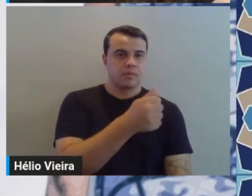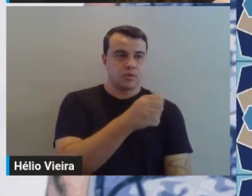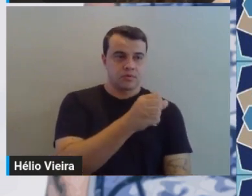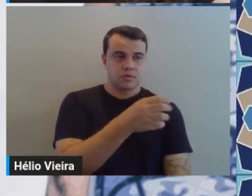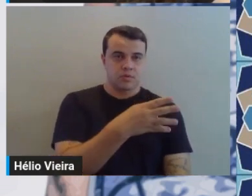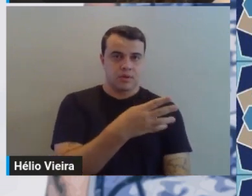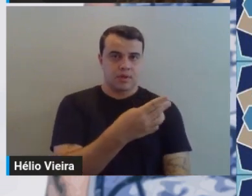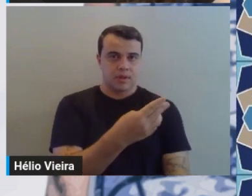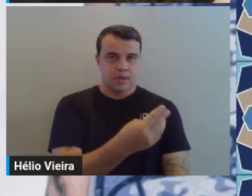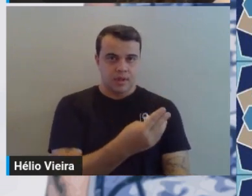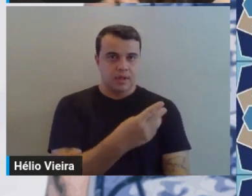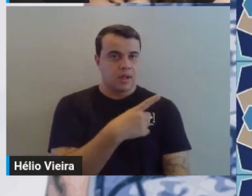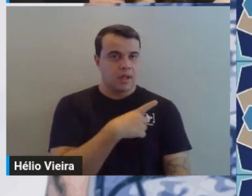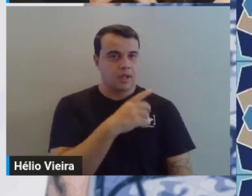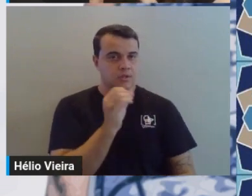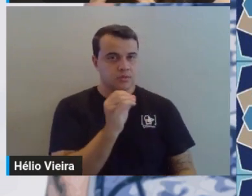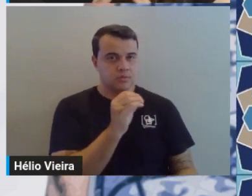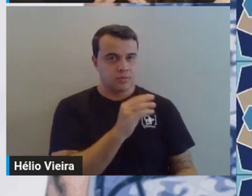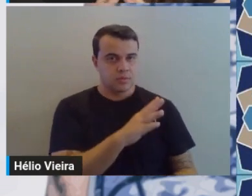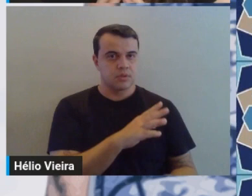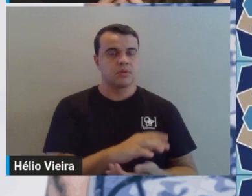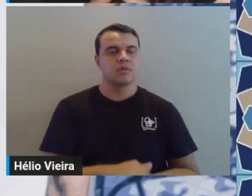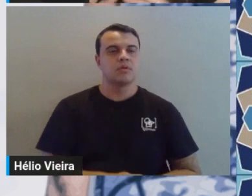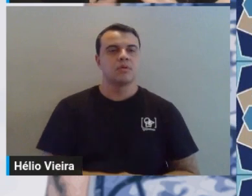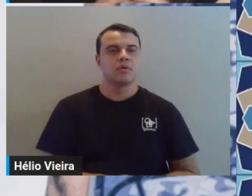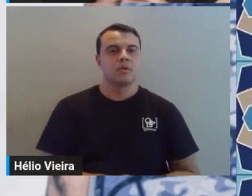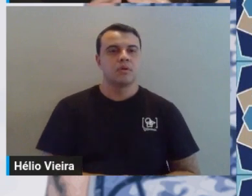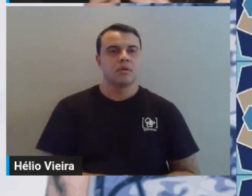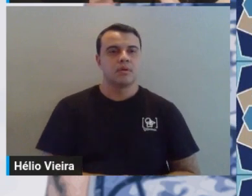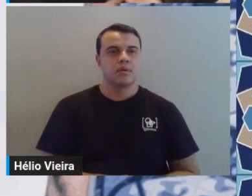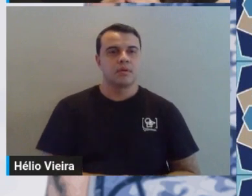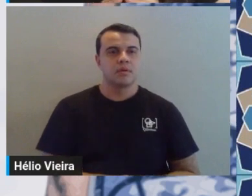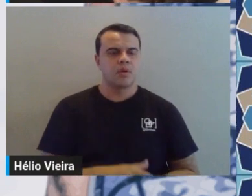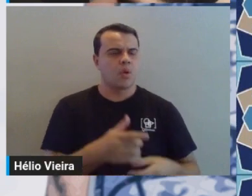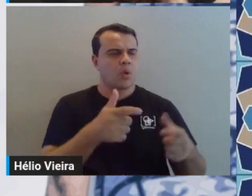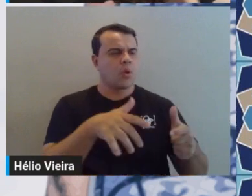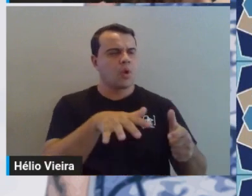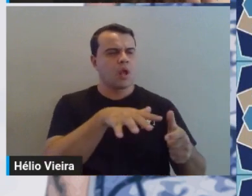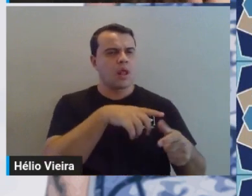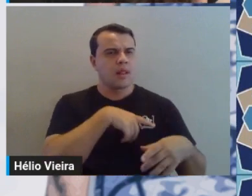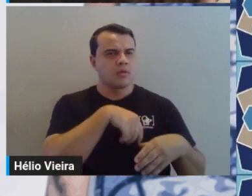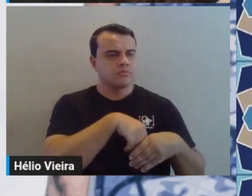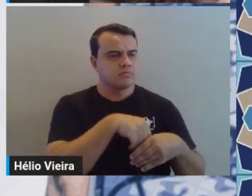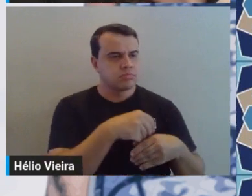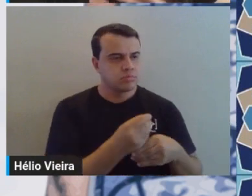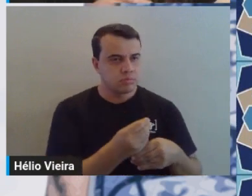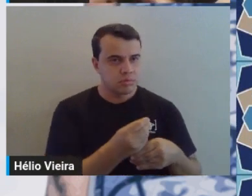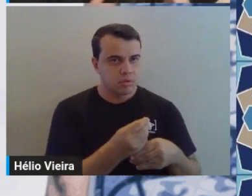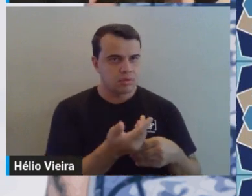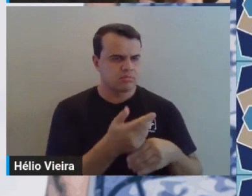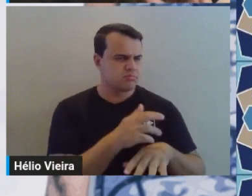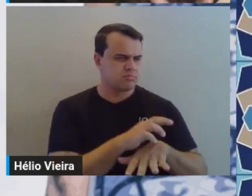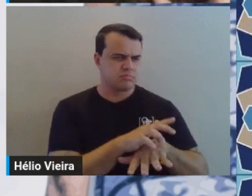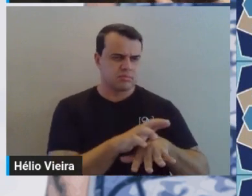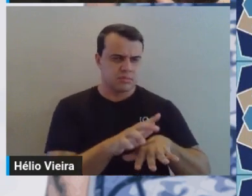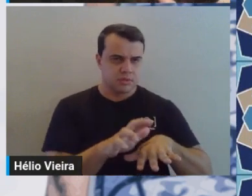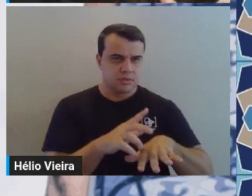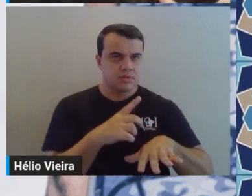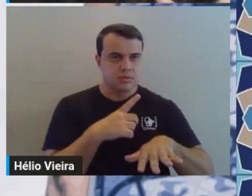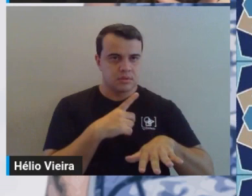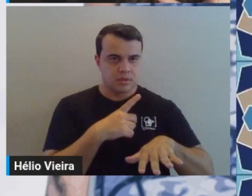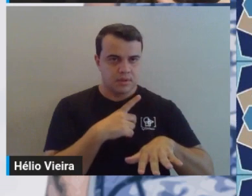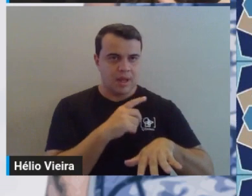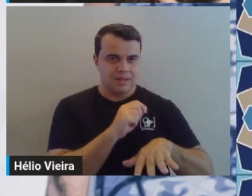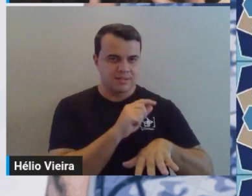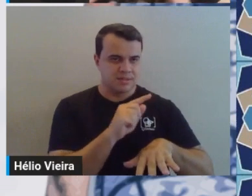1943, ele é inaugurado. Então, é um espaço para ter jogos, né? Considerados jogos de